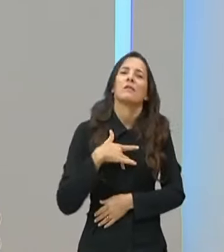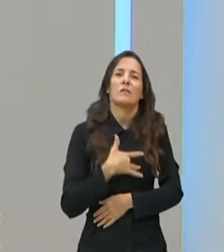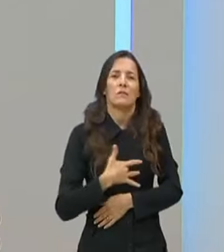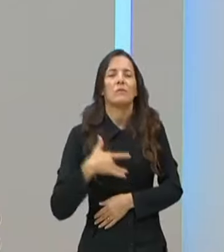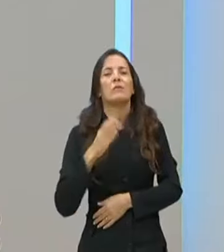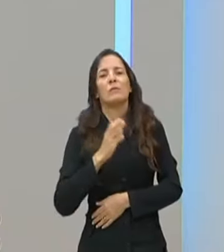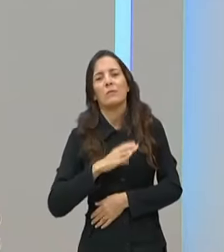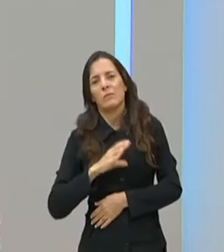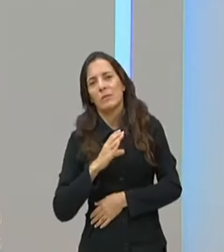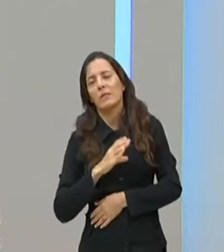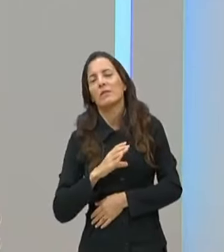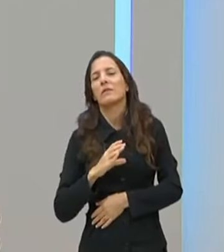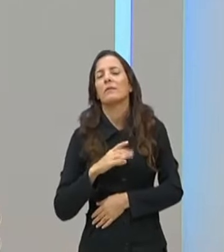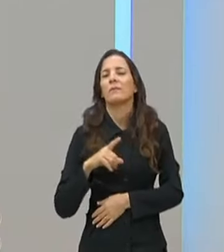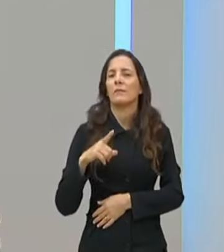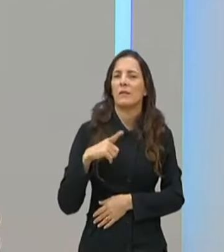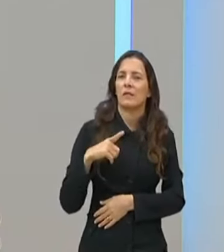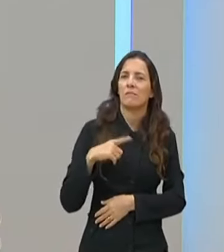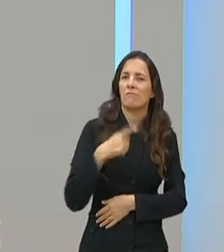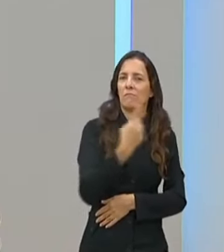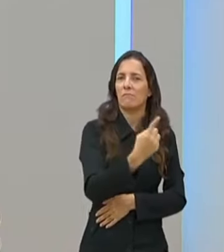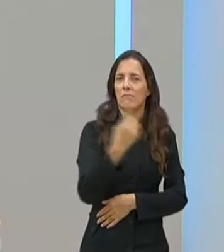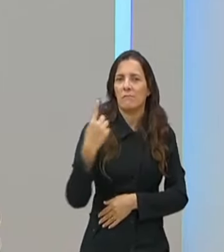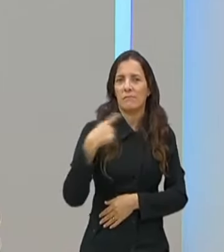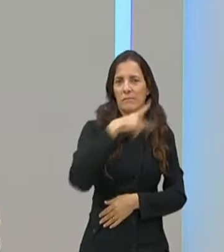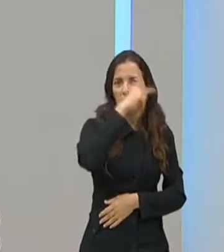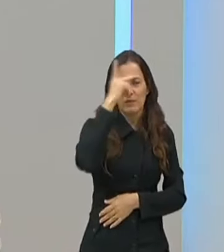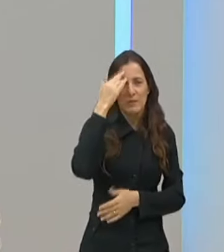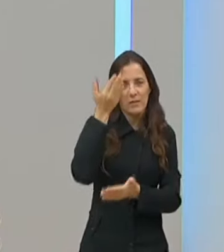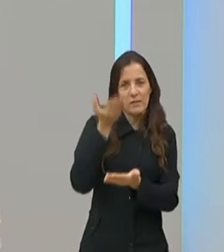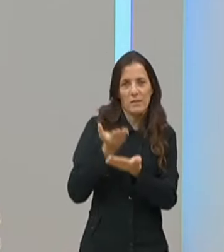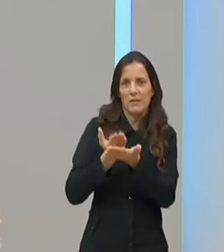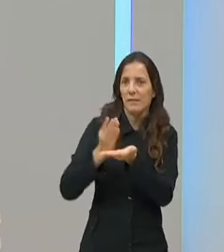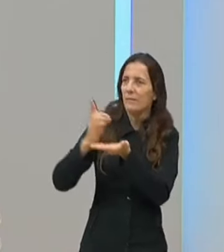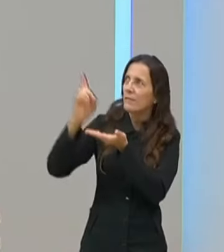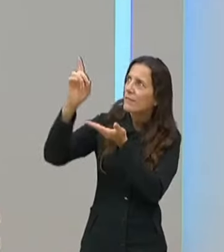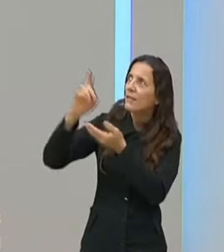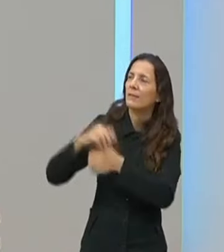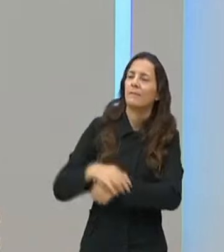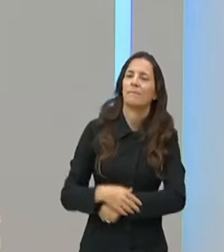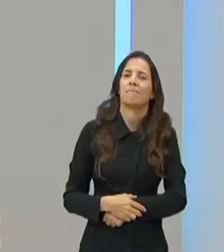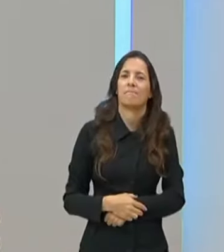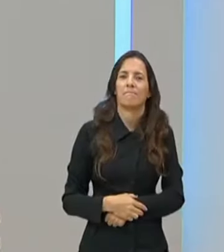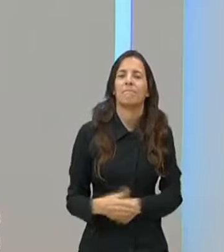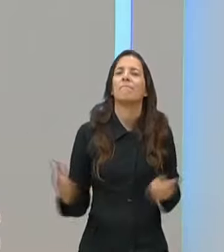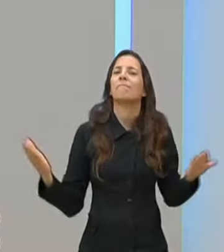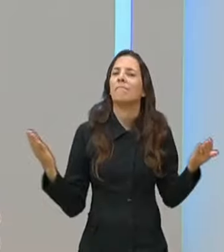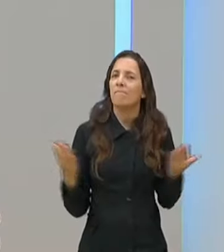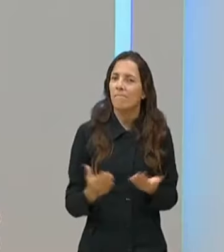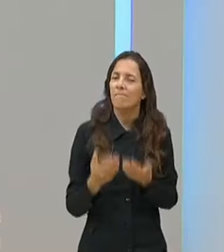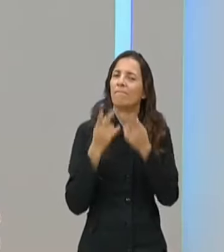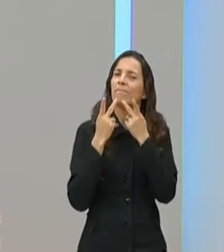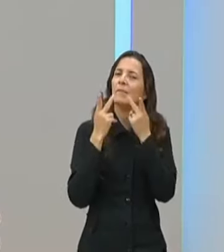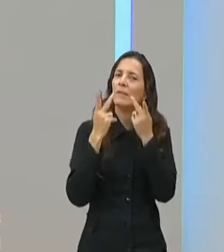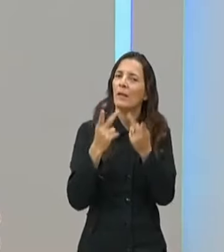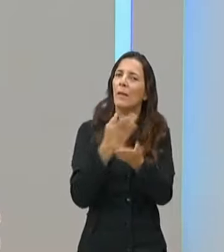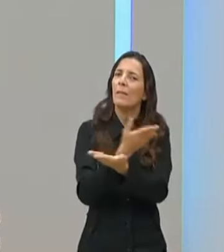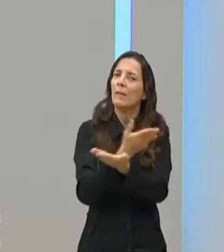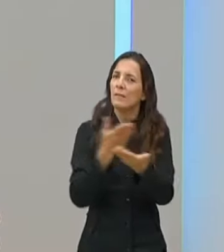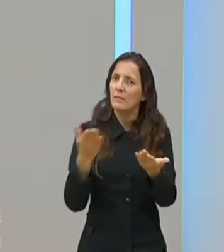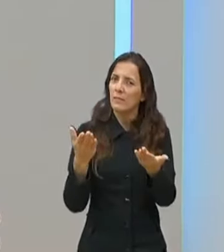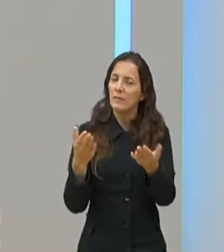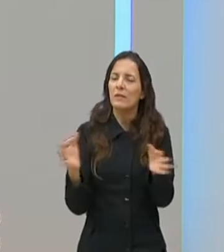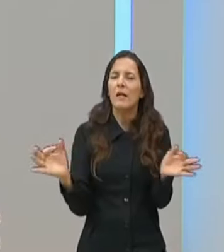piedoso. Eu vou terminar as minhas palavras porque chegou o momento de orarmos a Deus. Mas eu